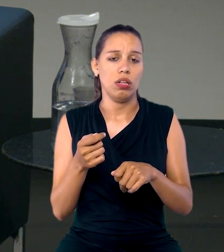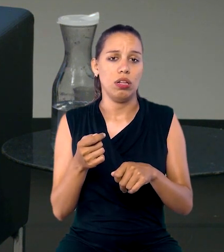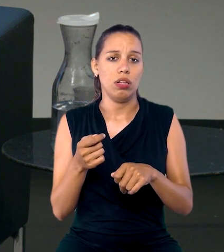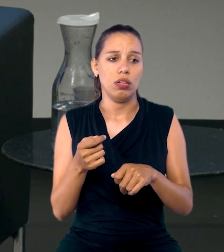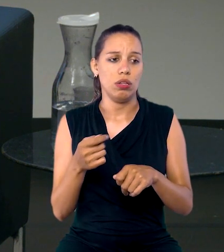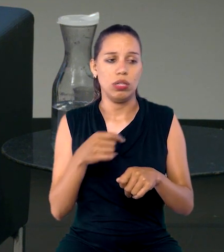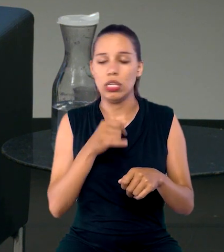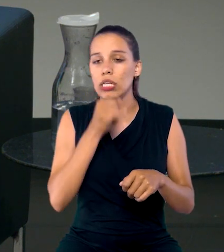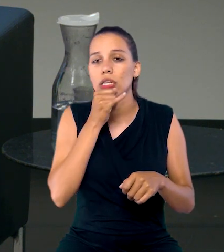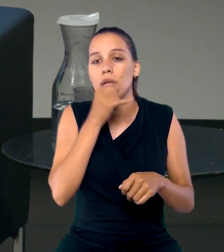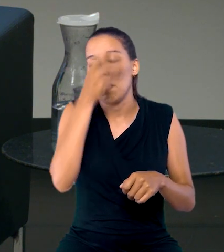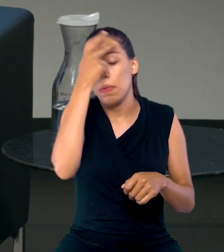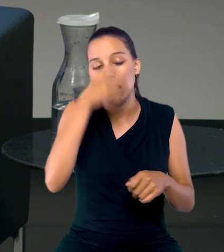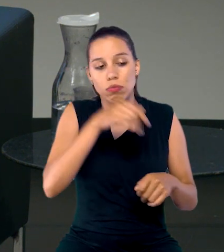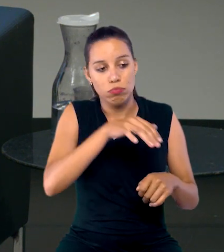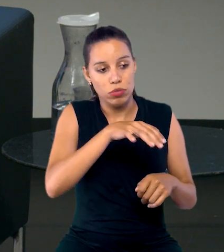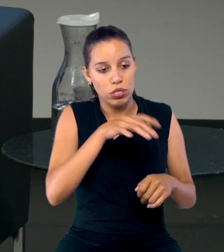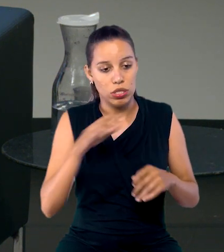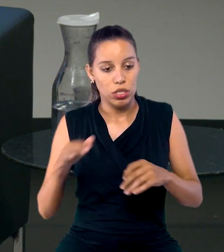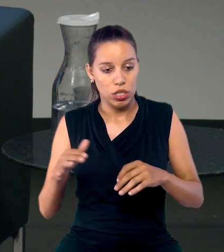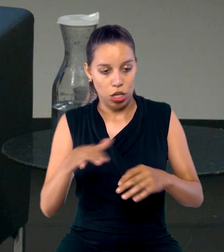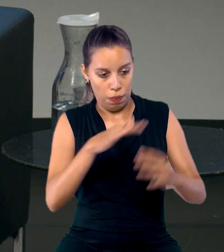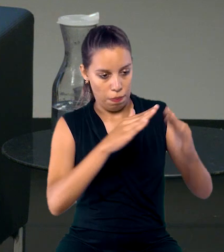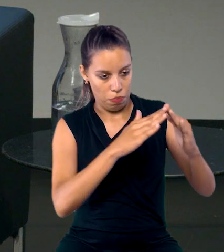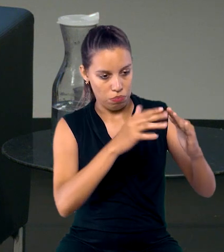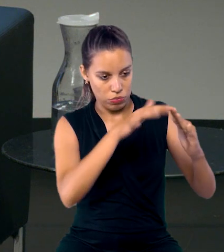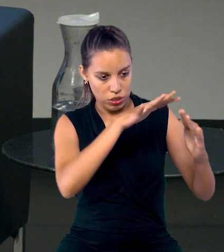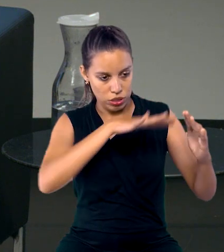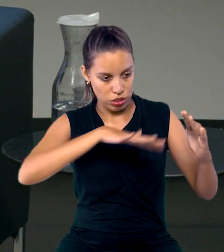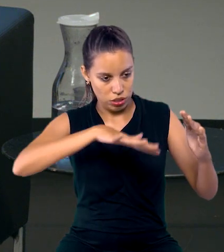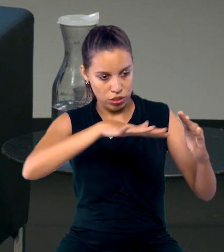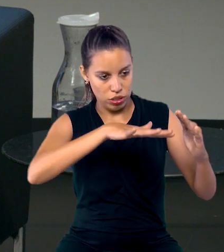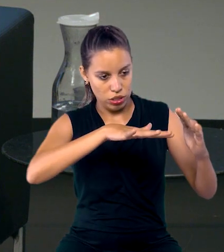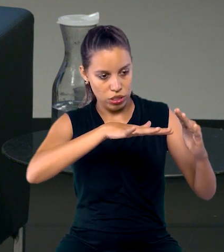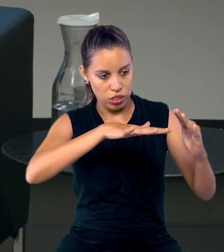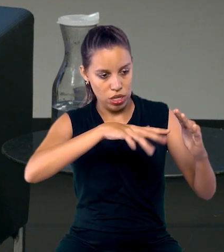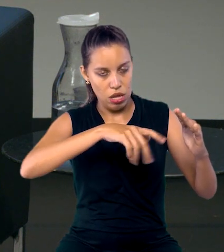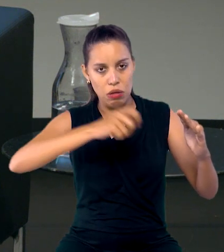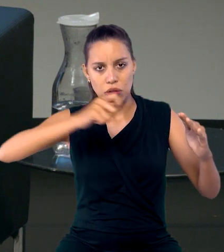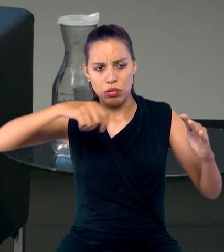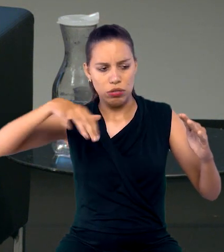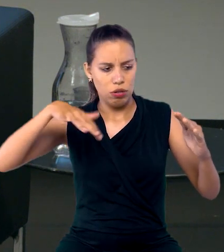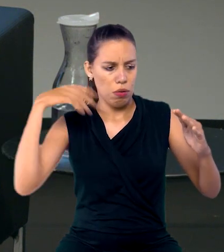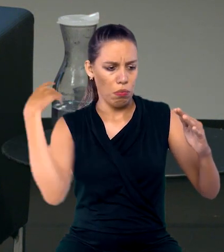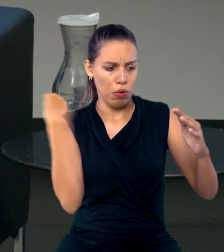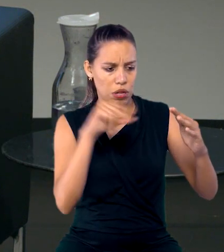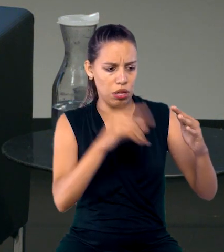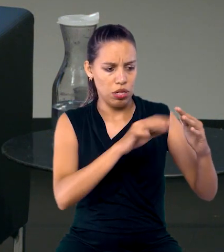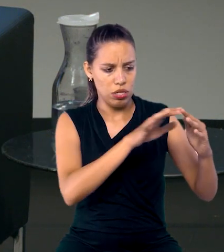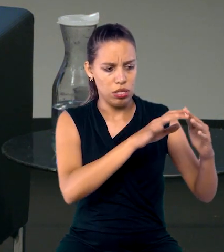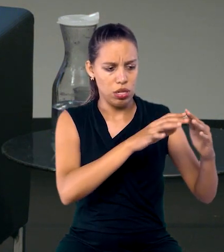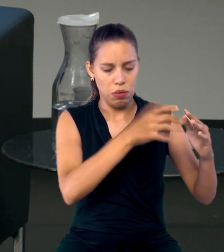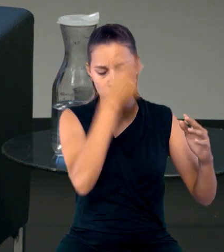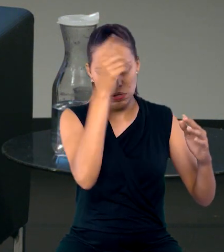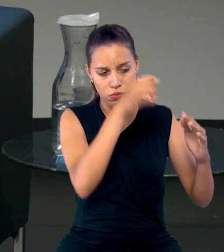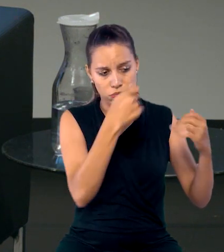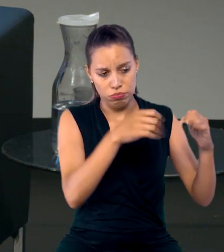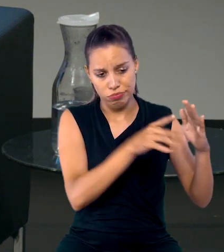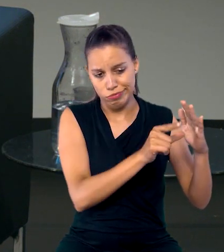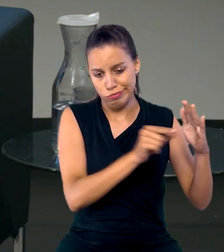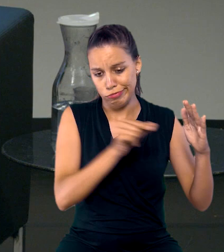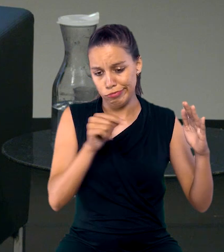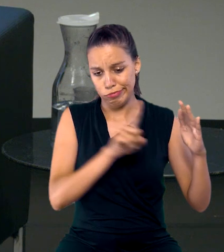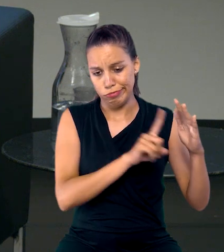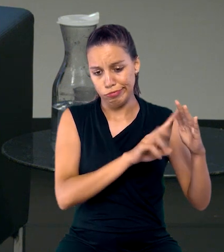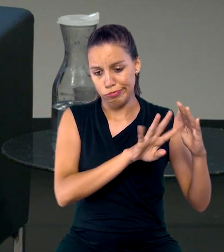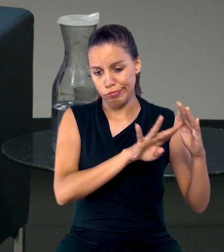ficar nos seus territórios, se tornando exilados, né, dentro do seu próprio país, como acontece. Esse é um movimento que